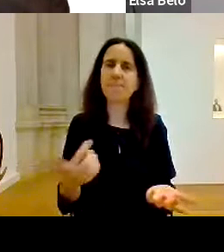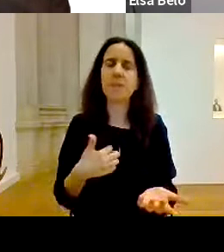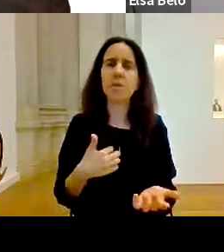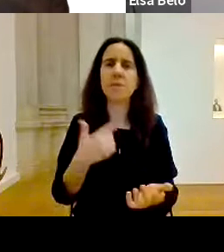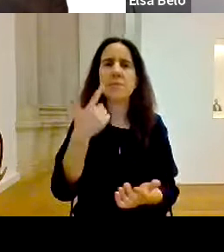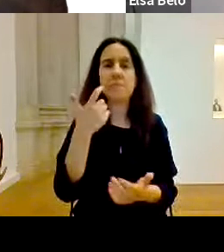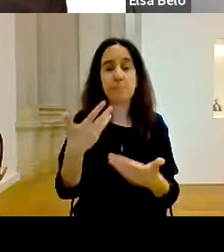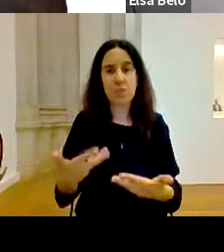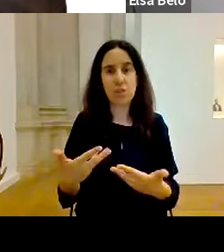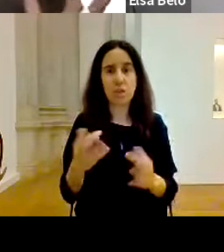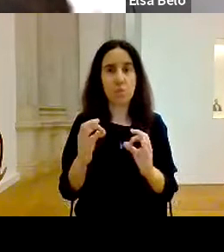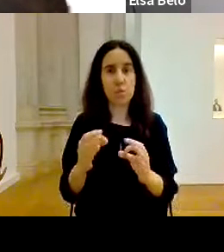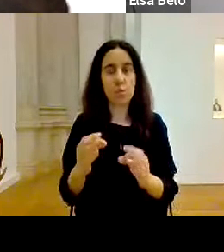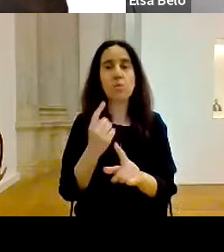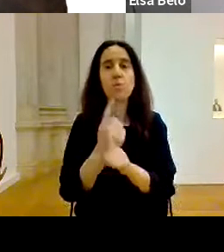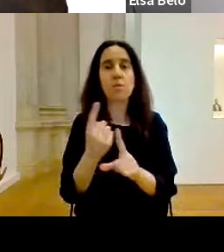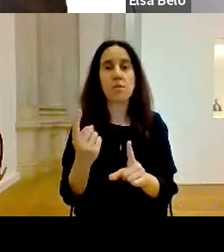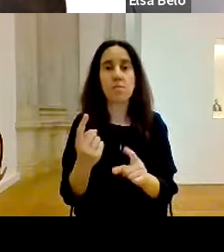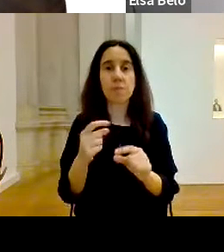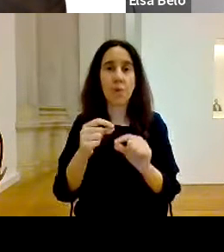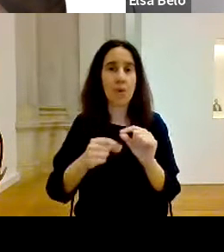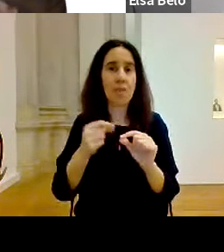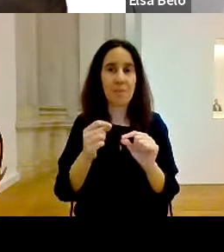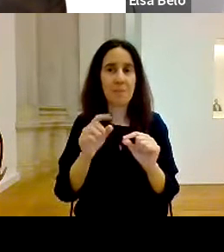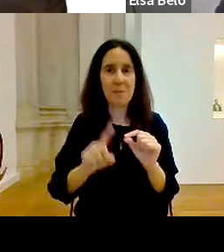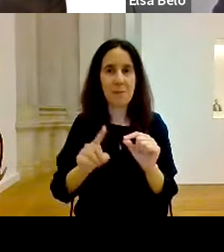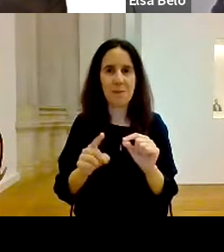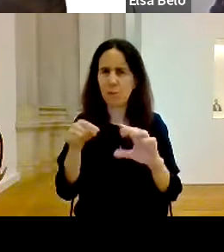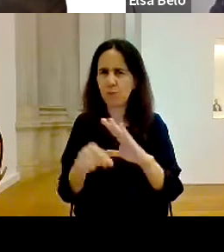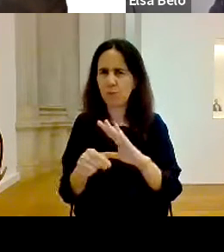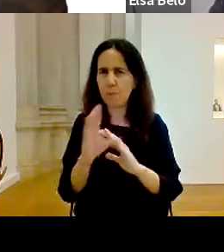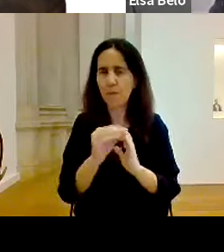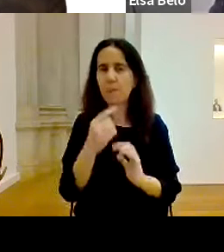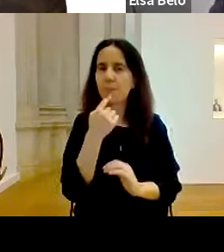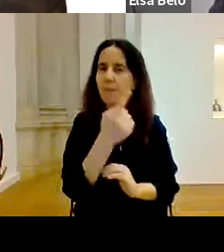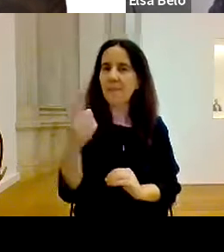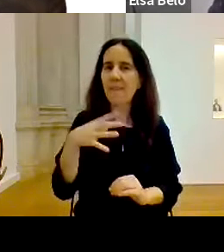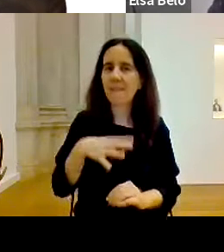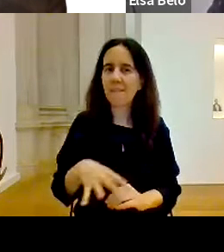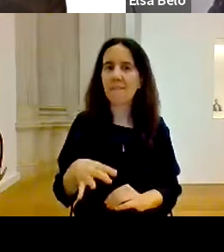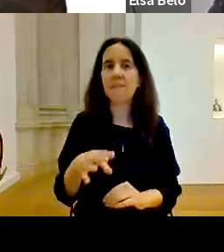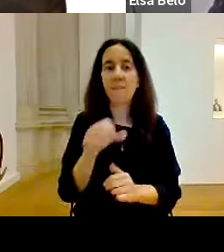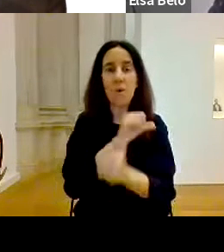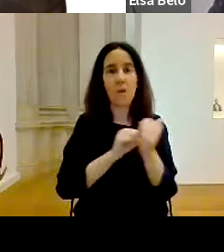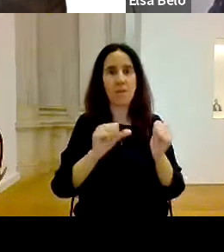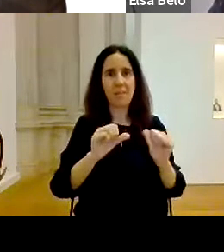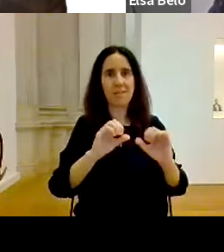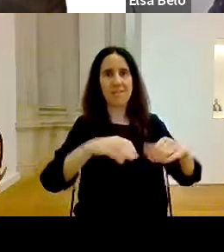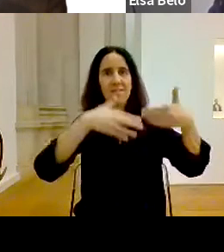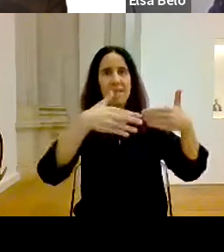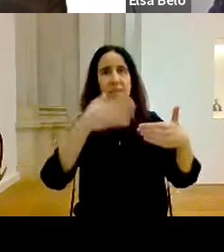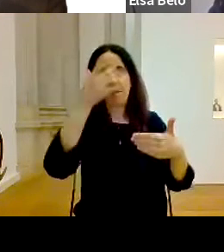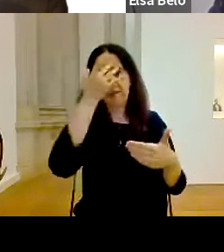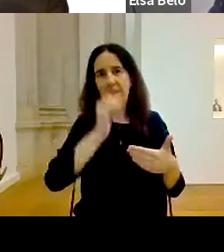calhar para já ficar por aqui, porque nesta primeira ronda depois for preciso aprofundar, mas queria então dizer revoltar ao ponto inicial, que é, do meu ponto de vista,